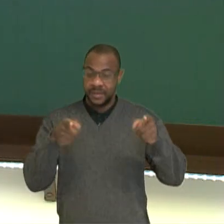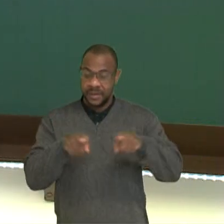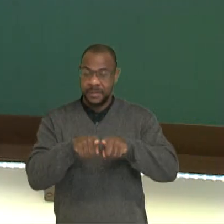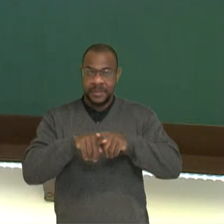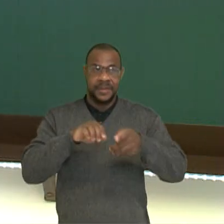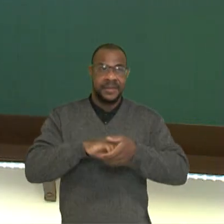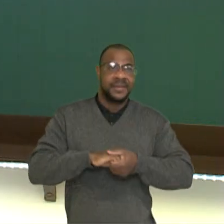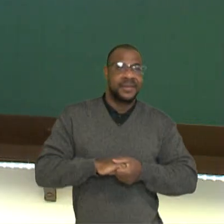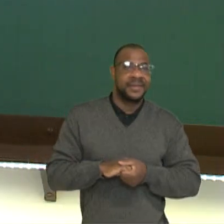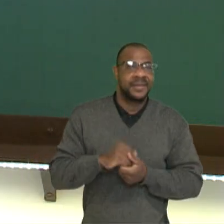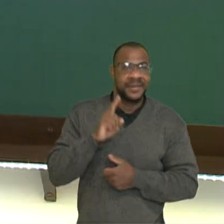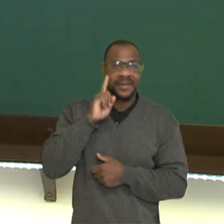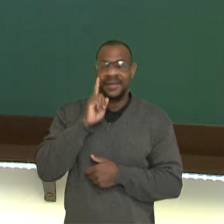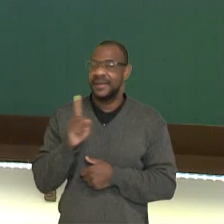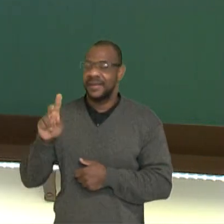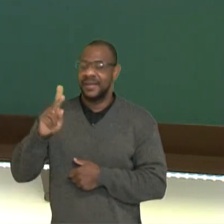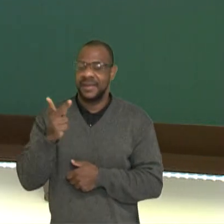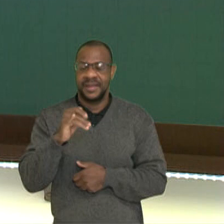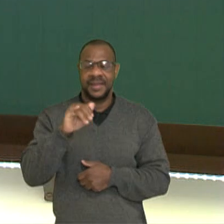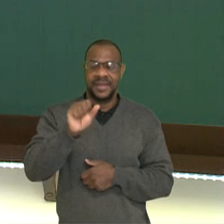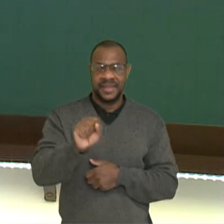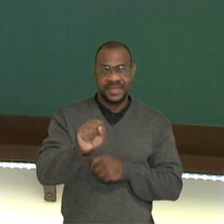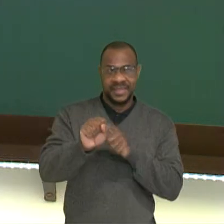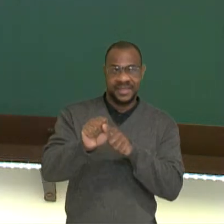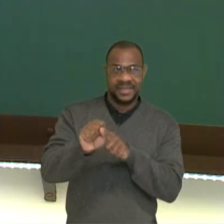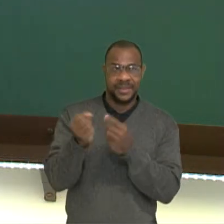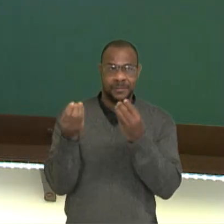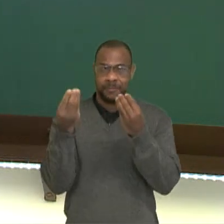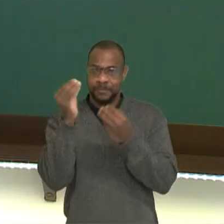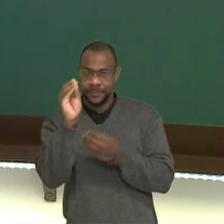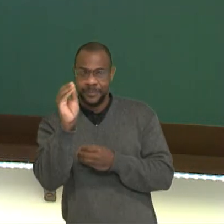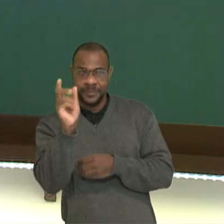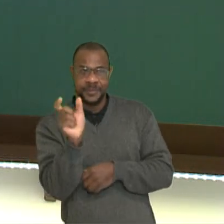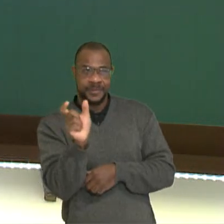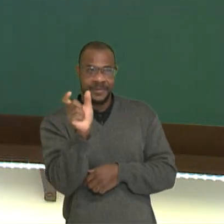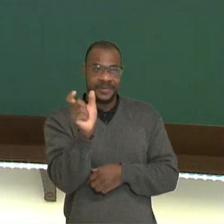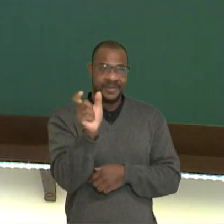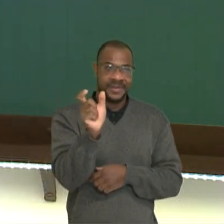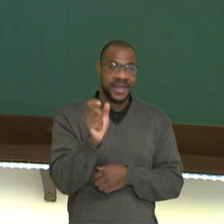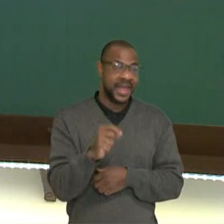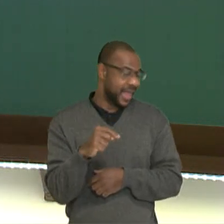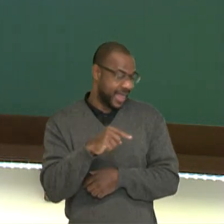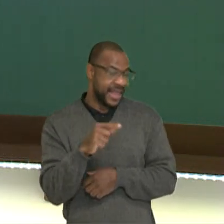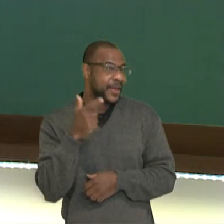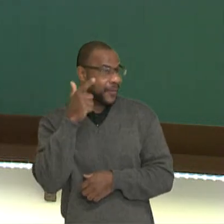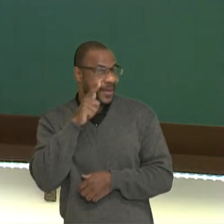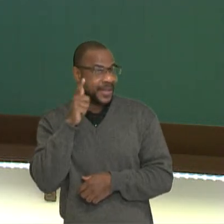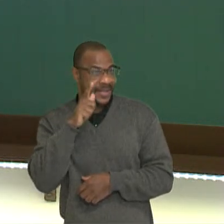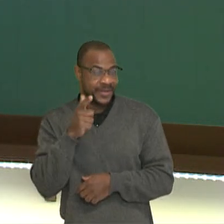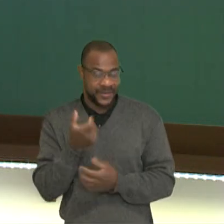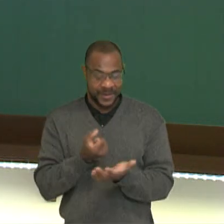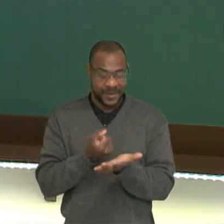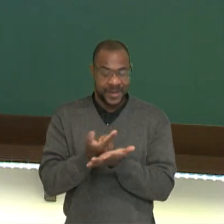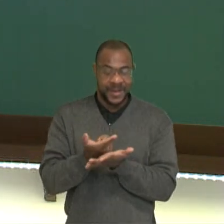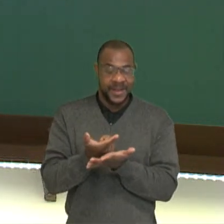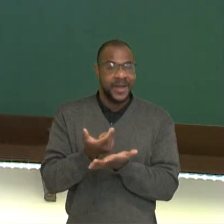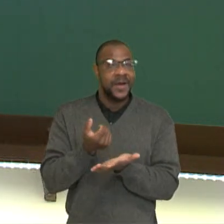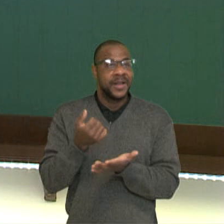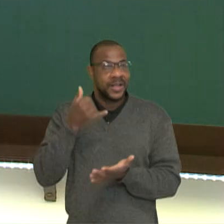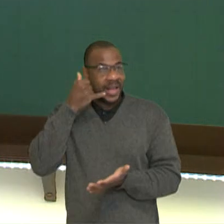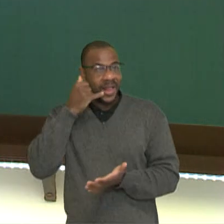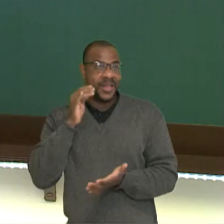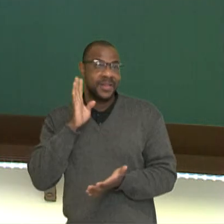mobile phone. His mobile phone is cool. Tim conseguiu, comprou um celular novo. O celular dele é